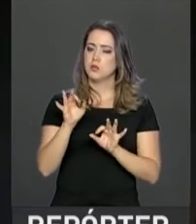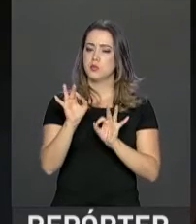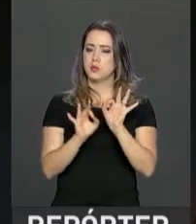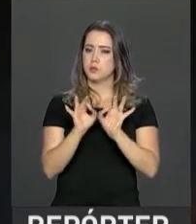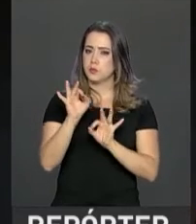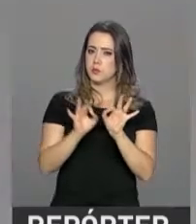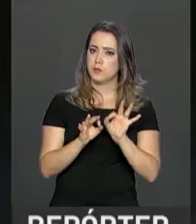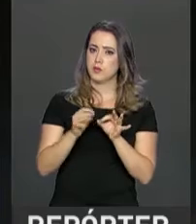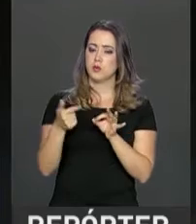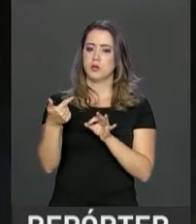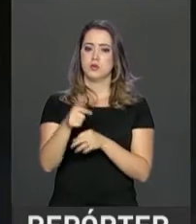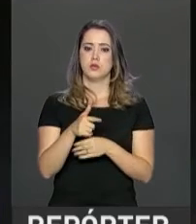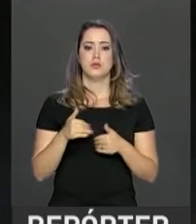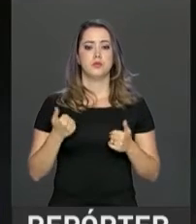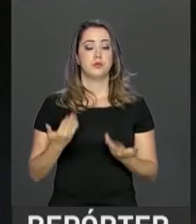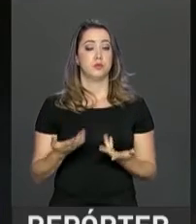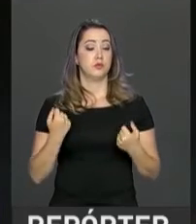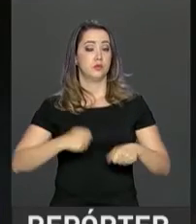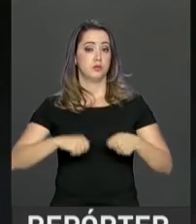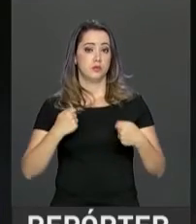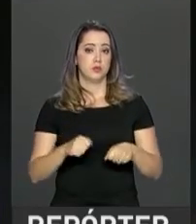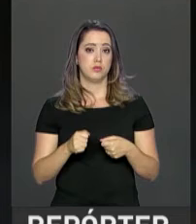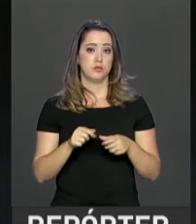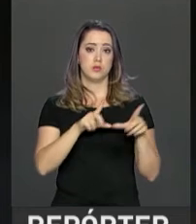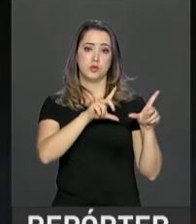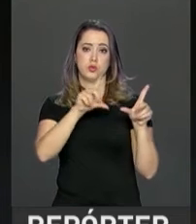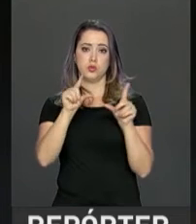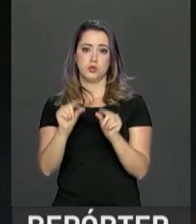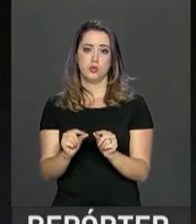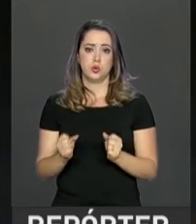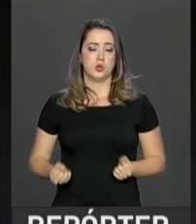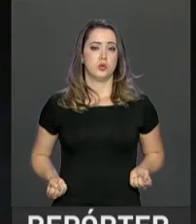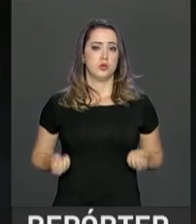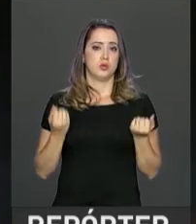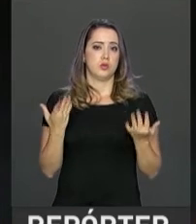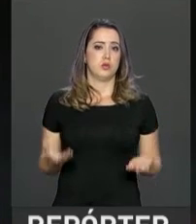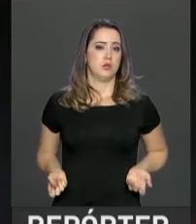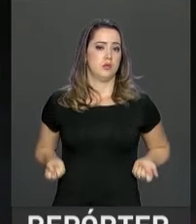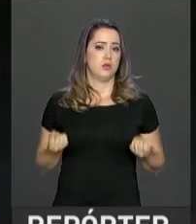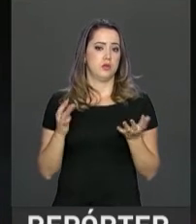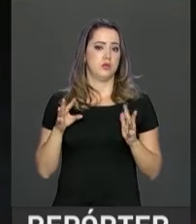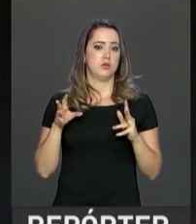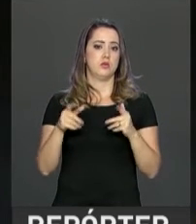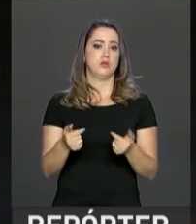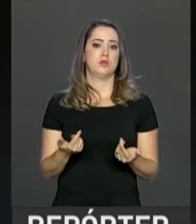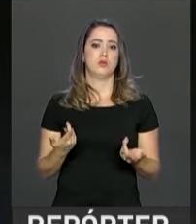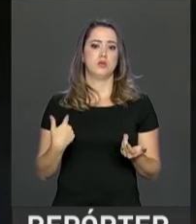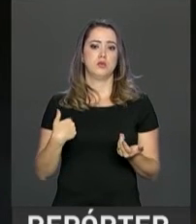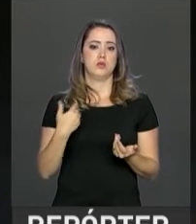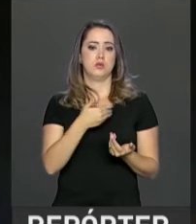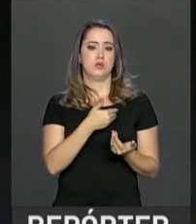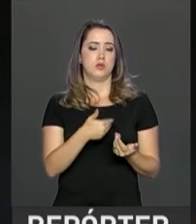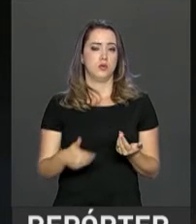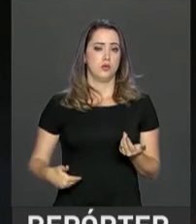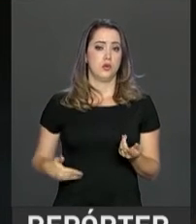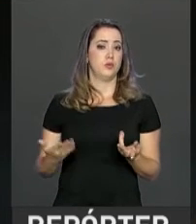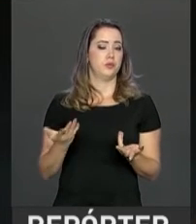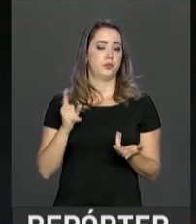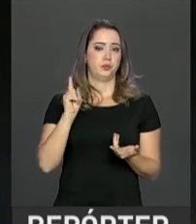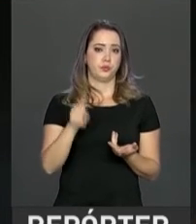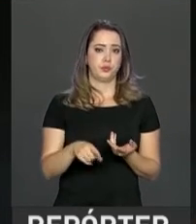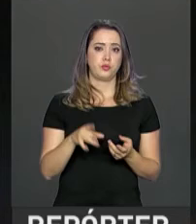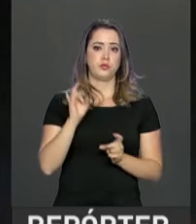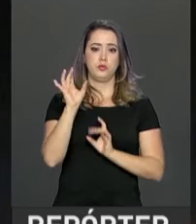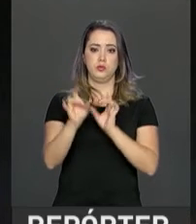finanças públicas tão logo serão necessárias medidas para reduzir o peso das despesas obrigatórias no total das despesas públicas especialmente